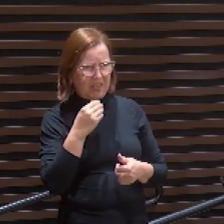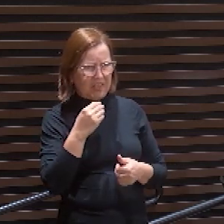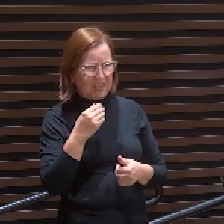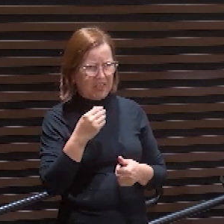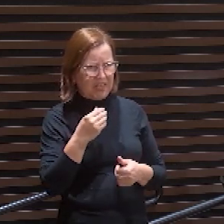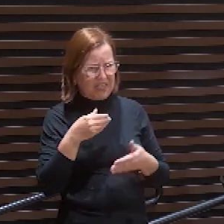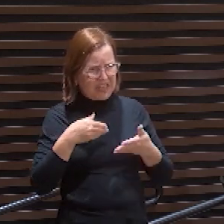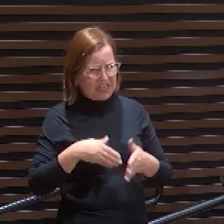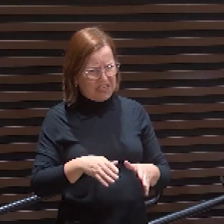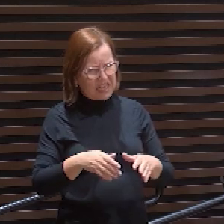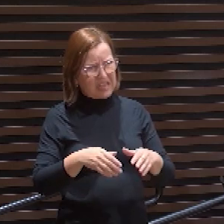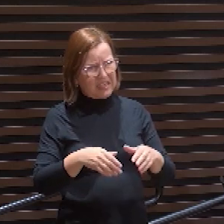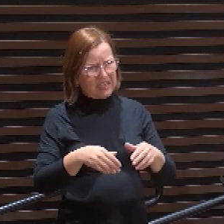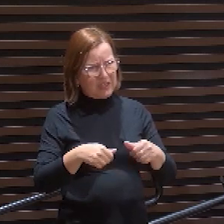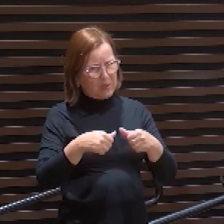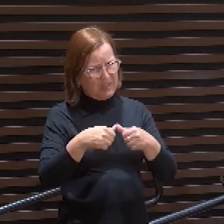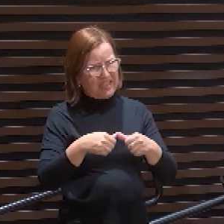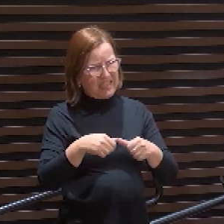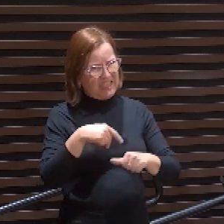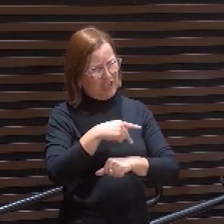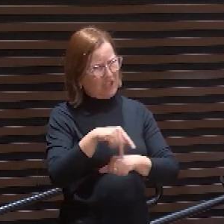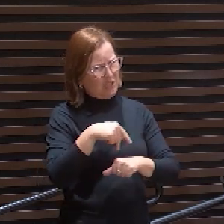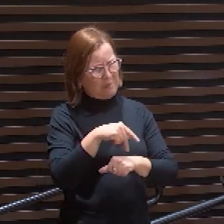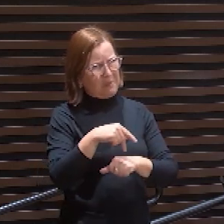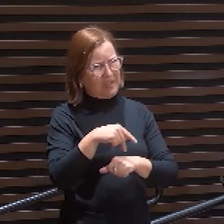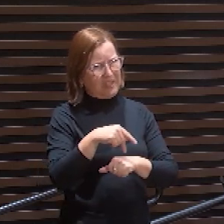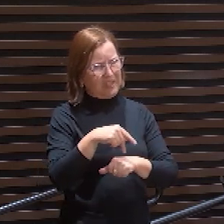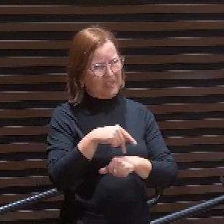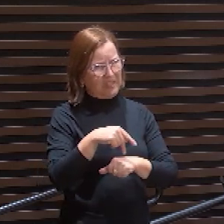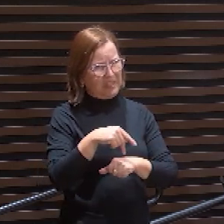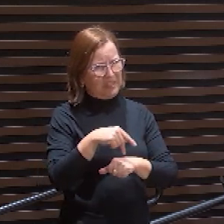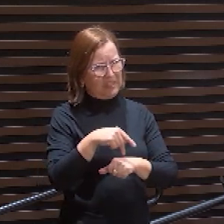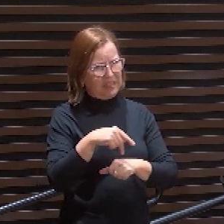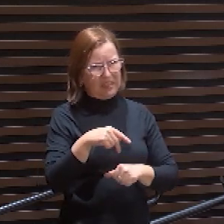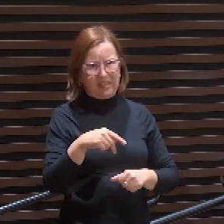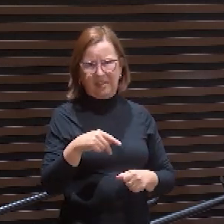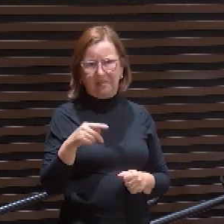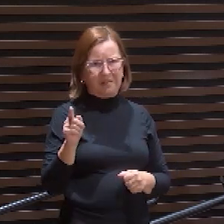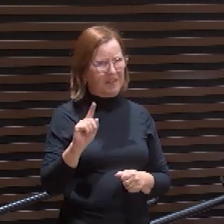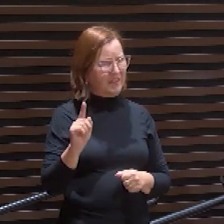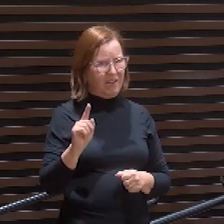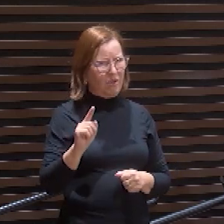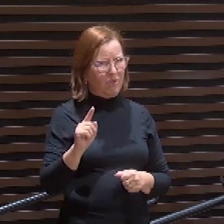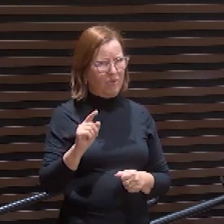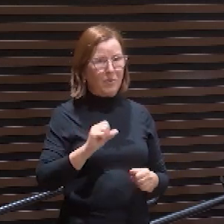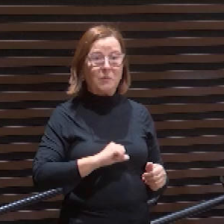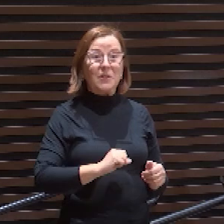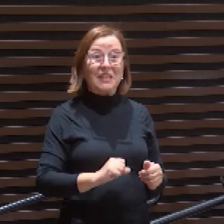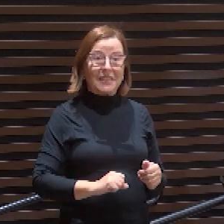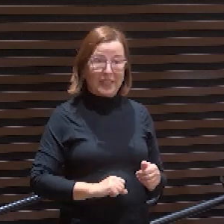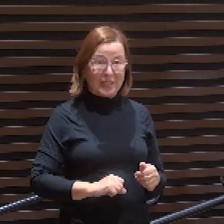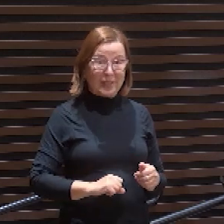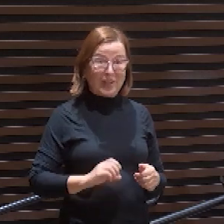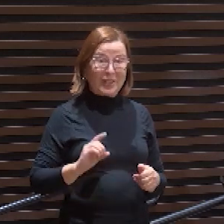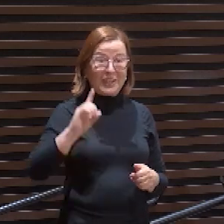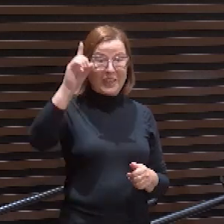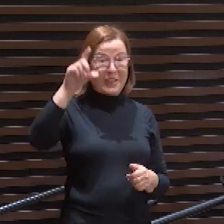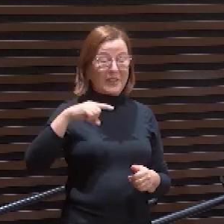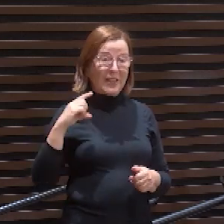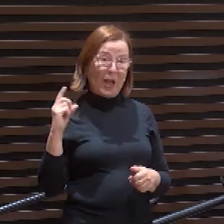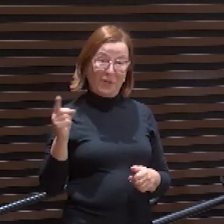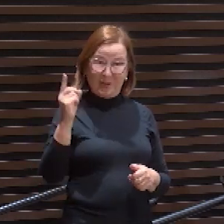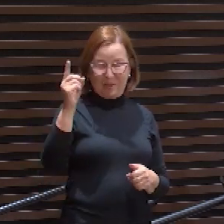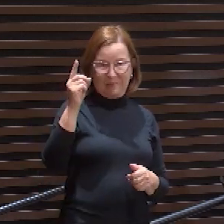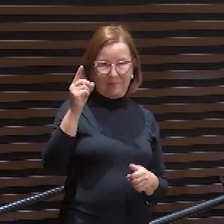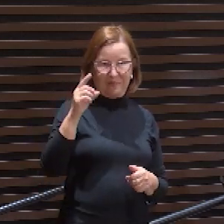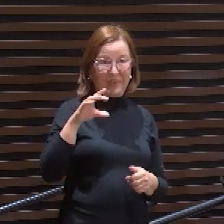Um amaldiçoado? Sendo sacerdote do Deus Altíssimo? Porque só temos